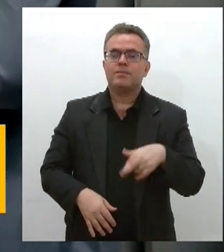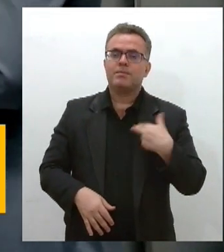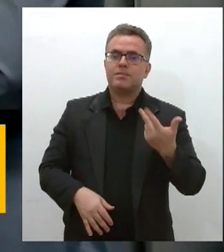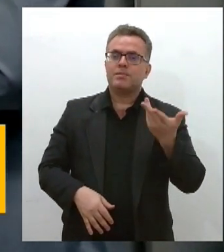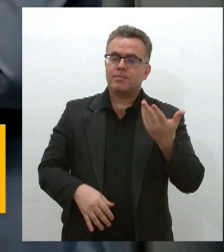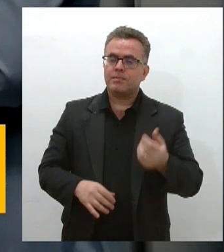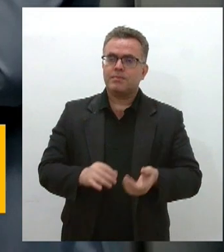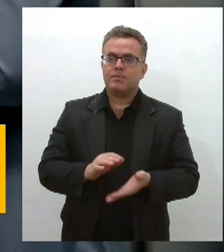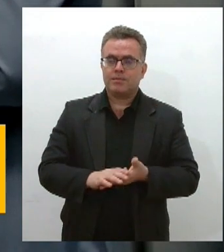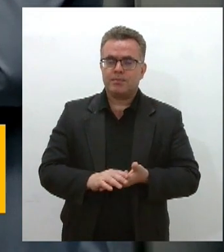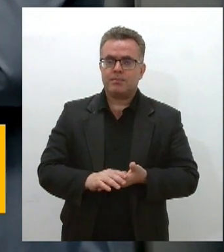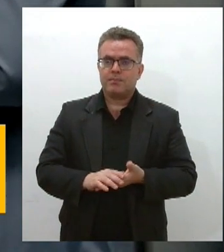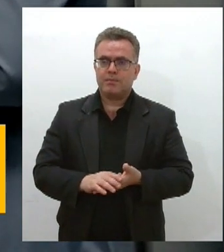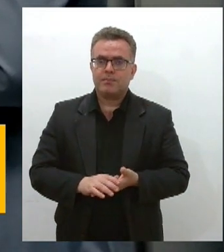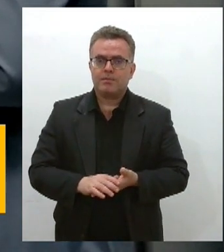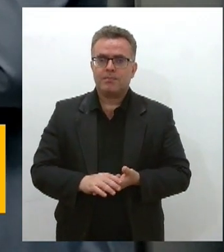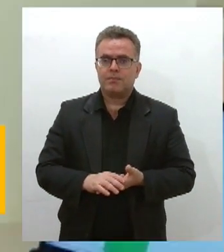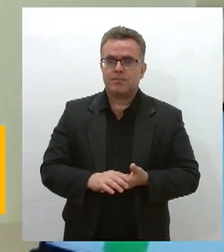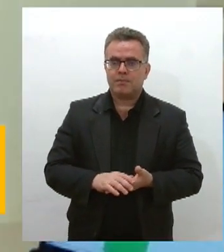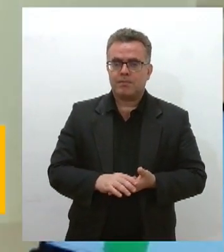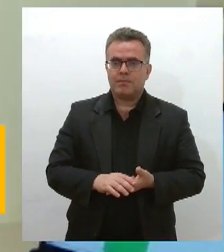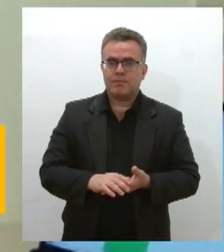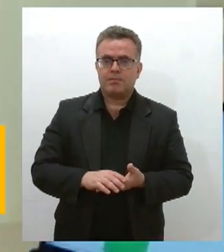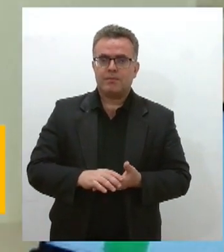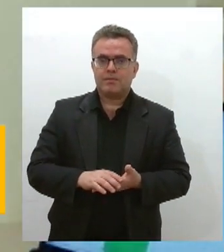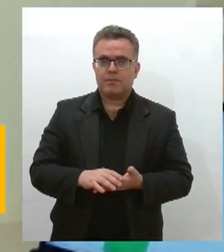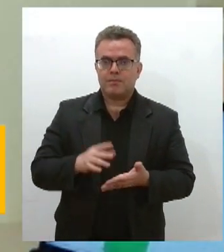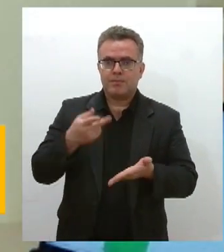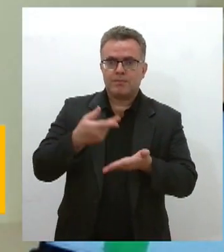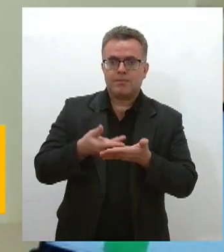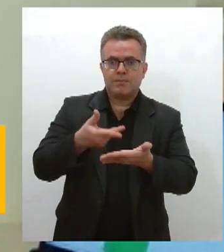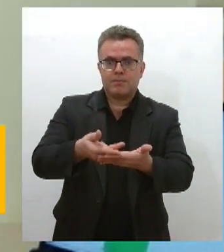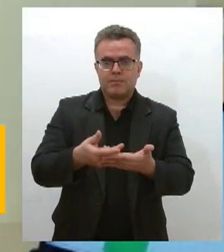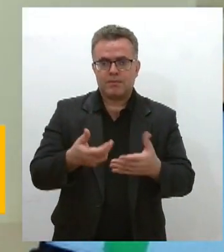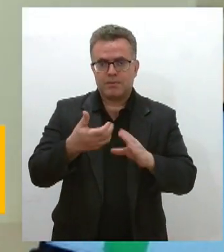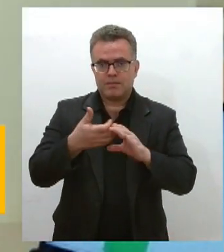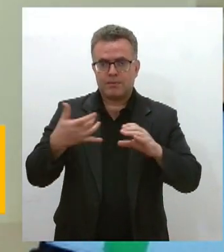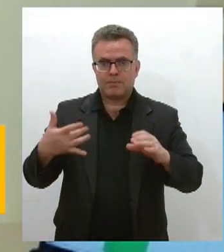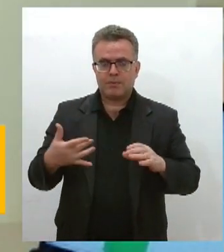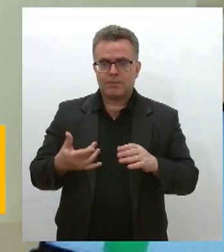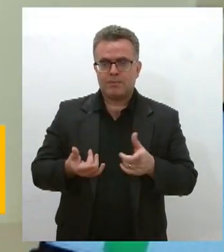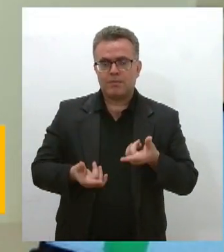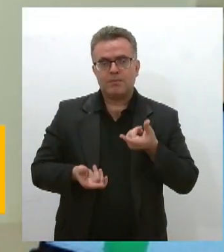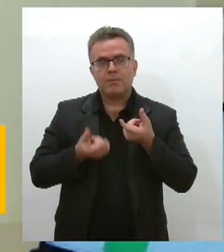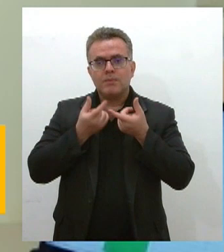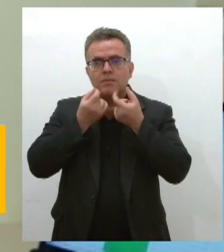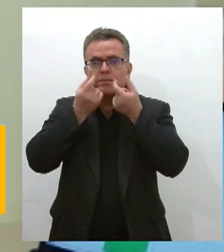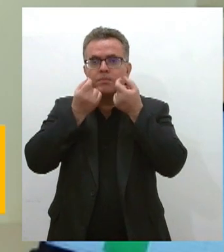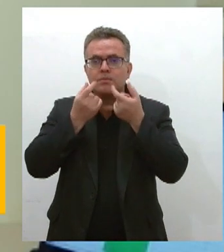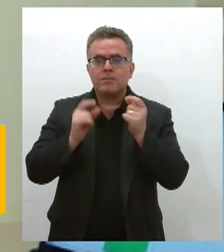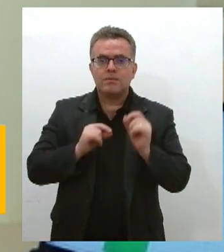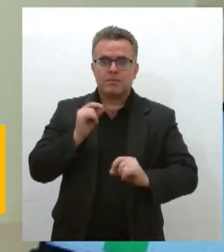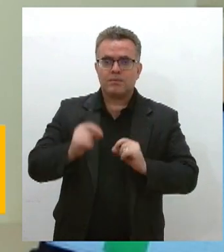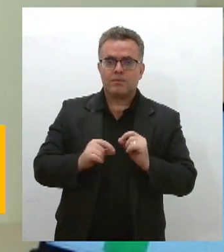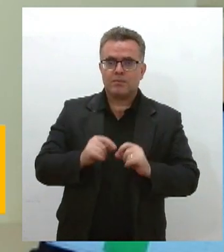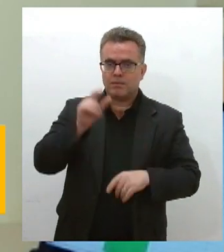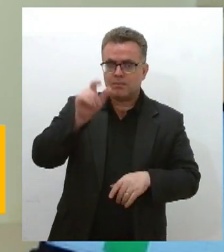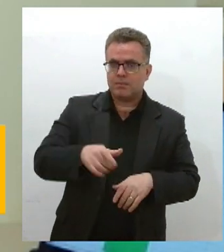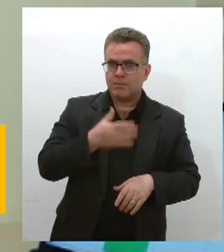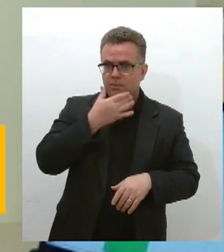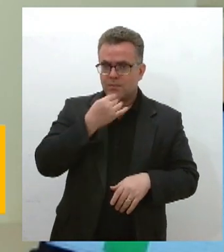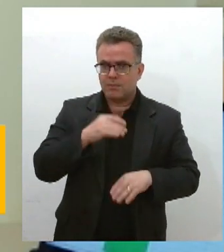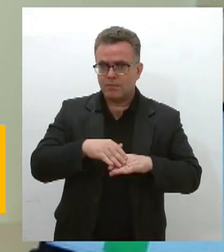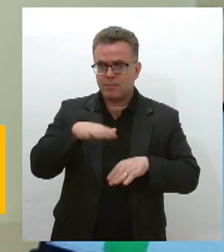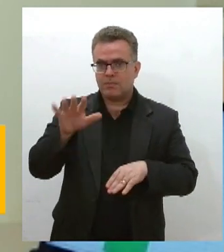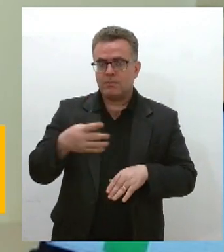vamos dizer, o paciente considerado como característico do câncer de boca é o homem acima dos